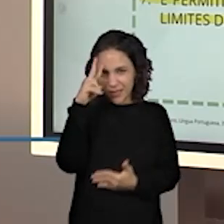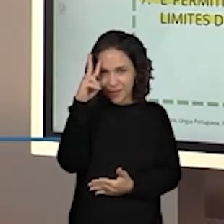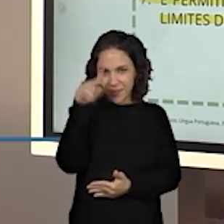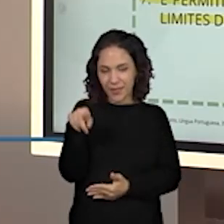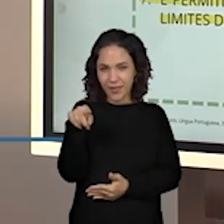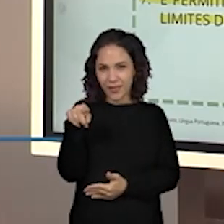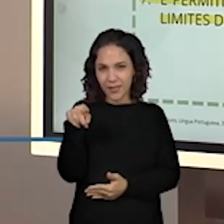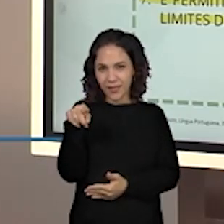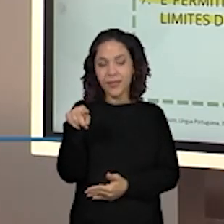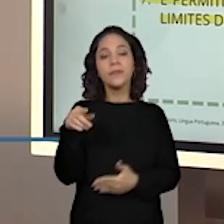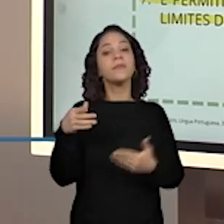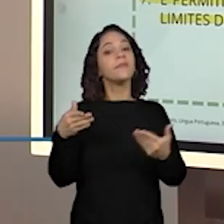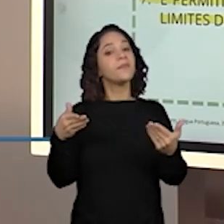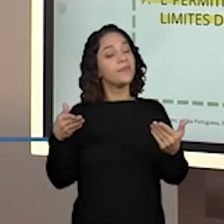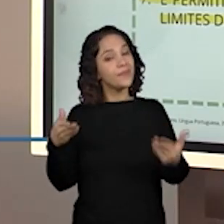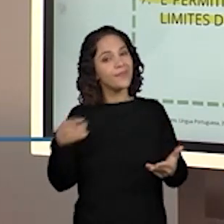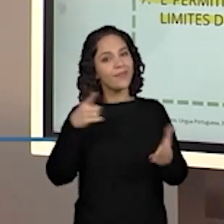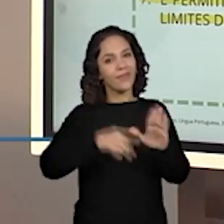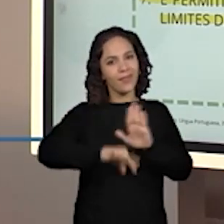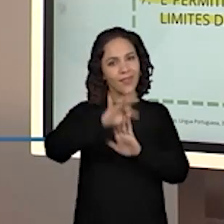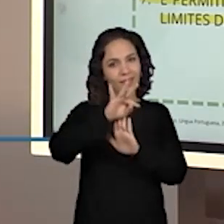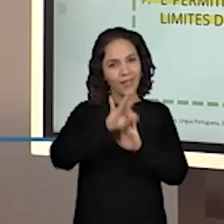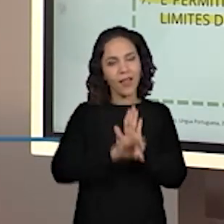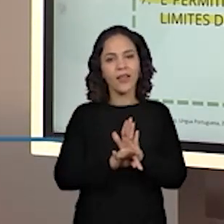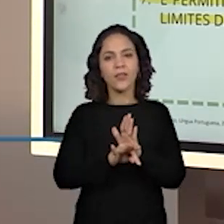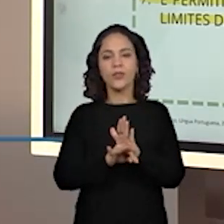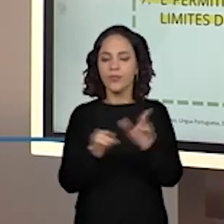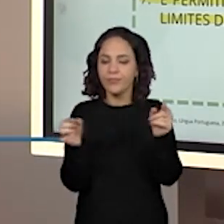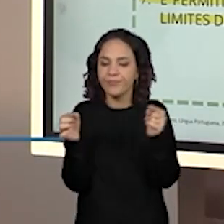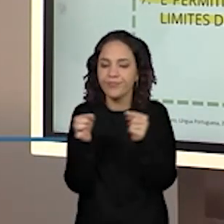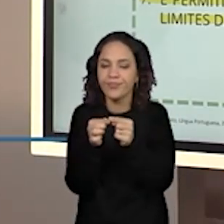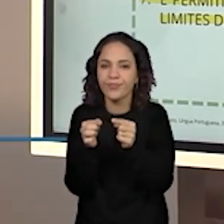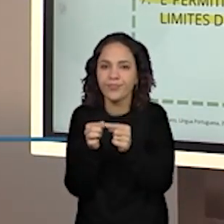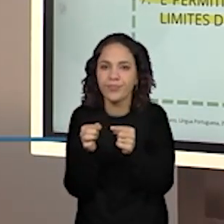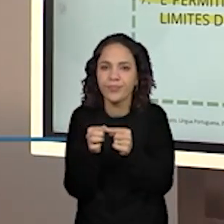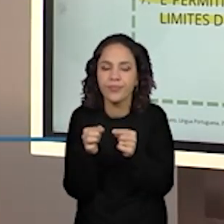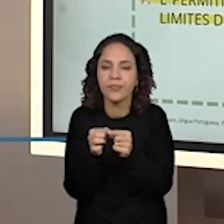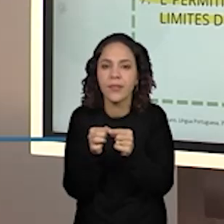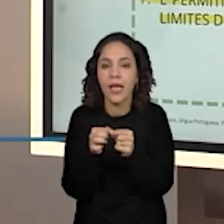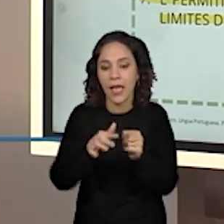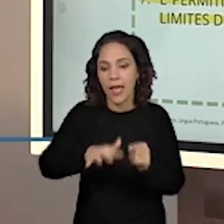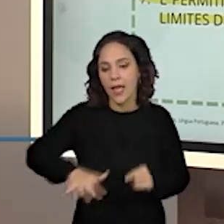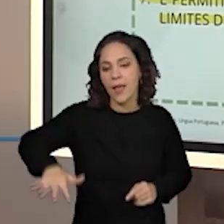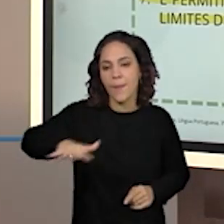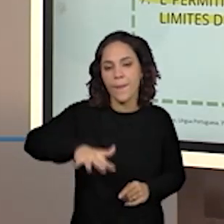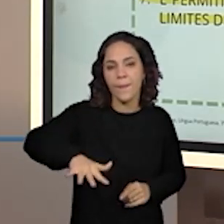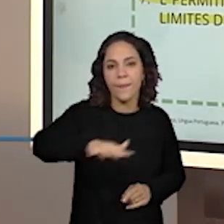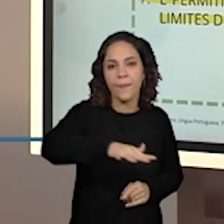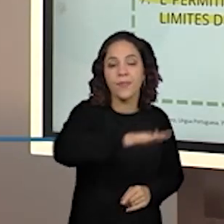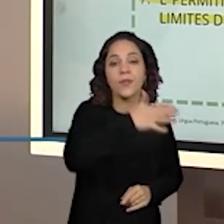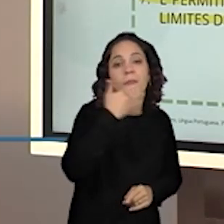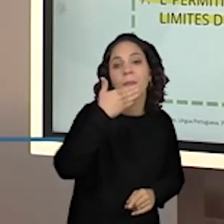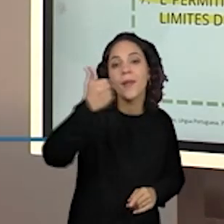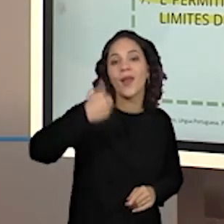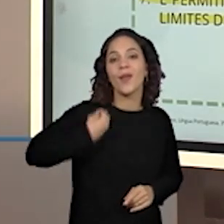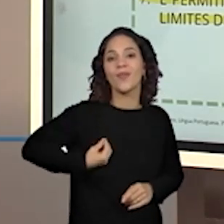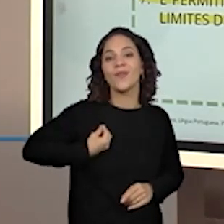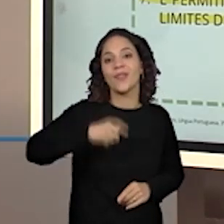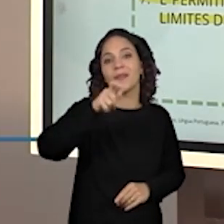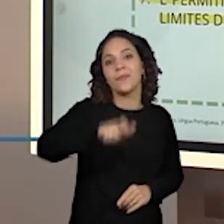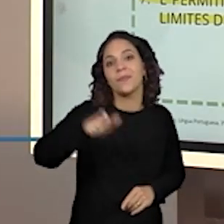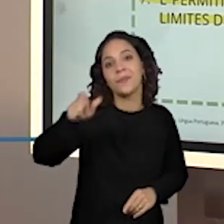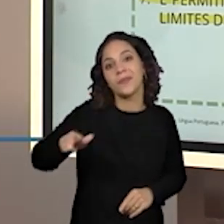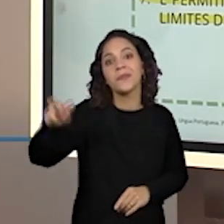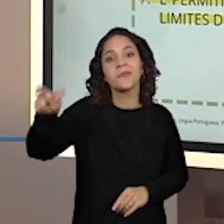trouxemos que estes textos regulam os ambientes para a melhoria da vida das pessoas, para que as